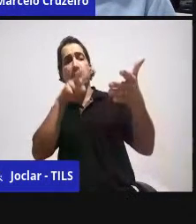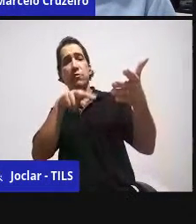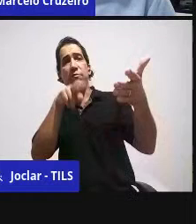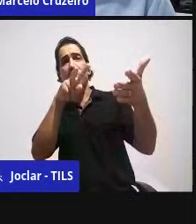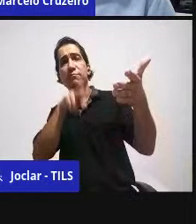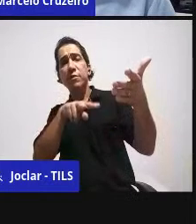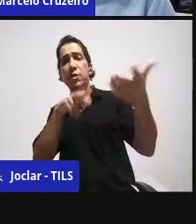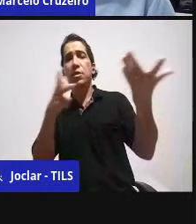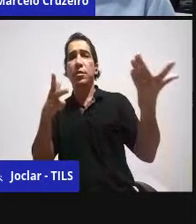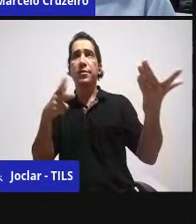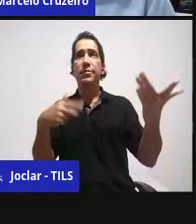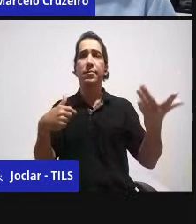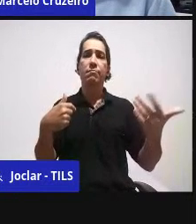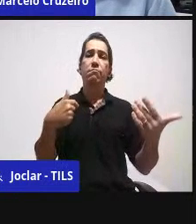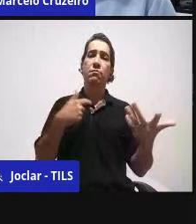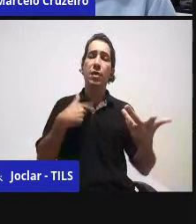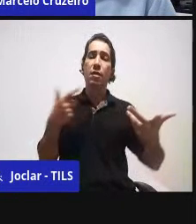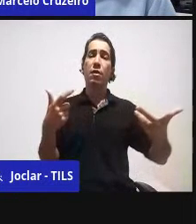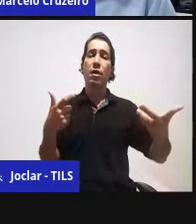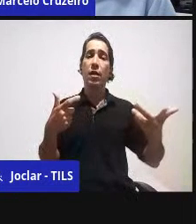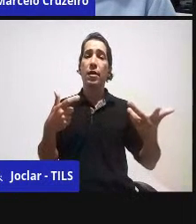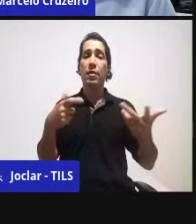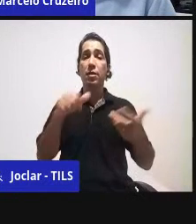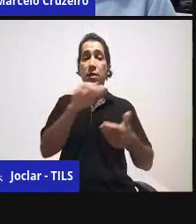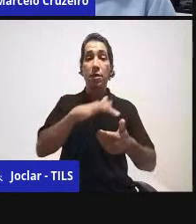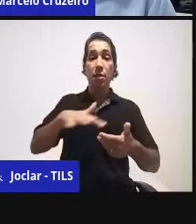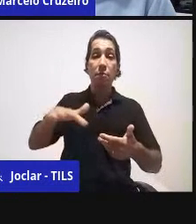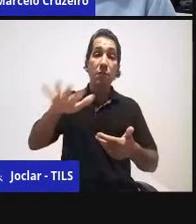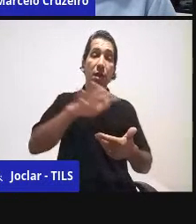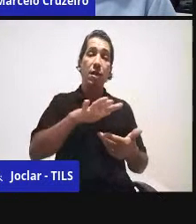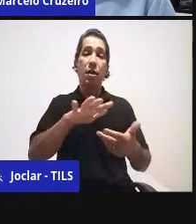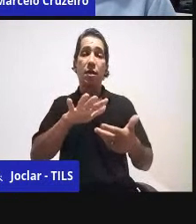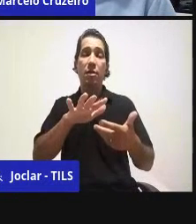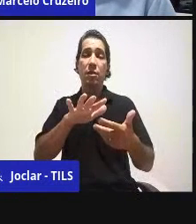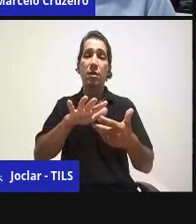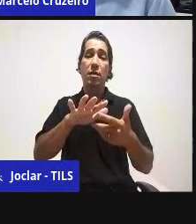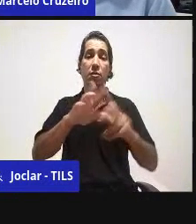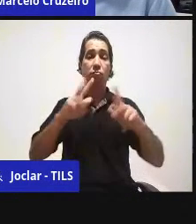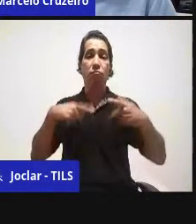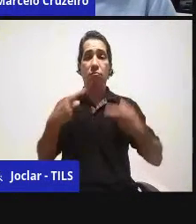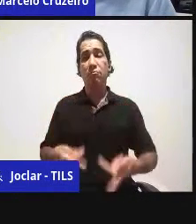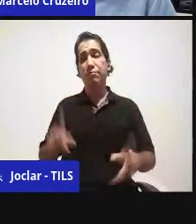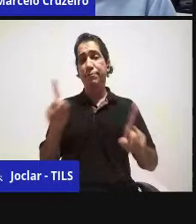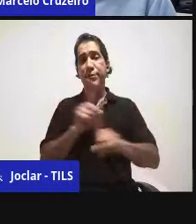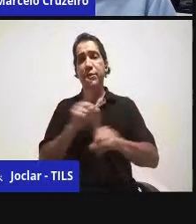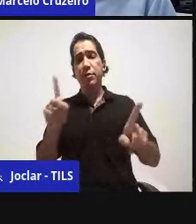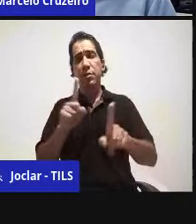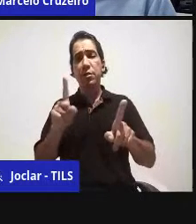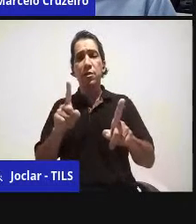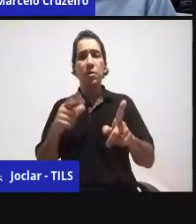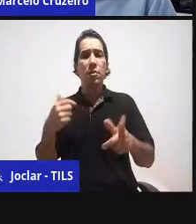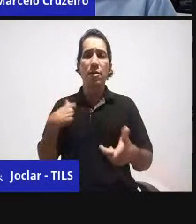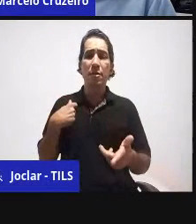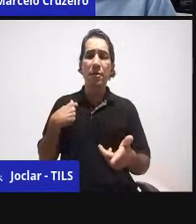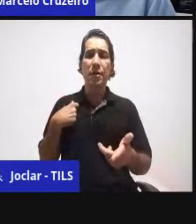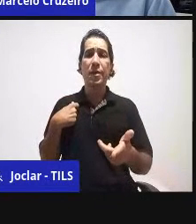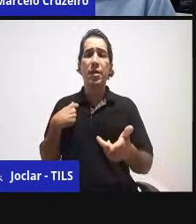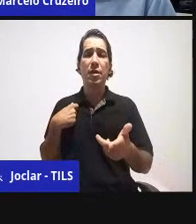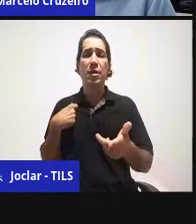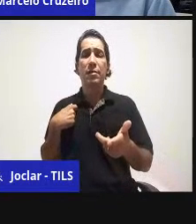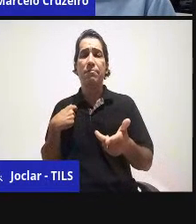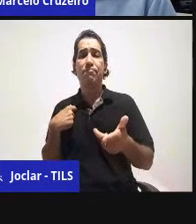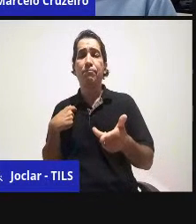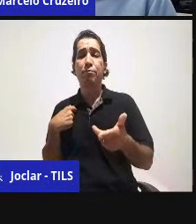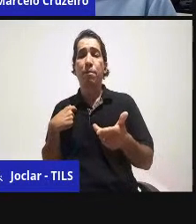não sou da área de humanas, né? Então a gente se atém mais às questões técnicas, mas a gente não deixa, por vezes,